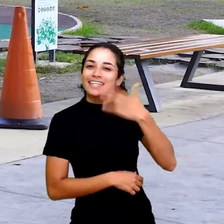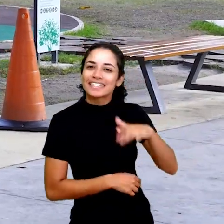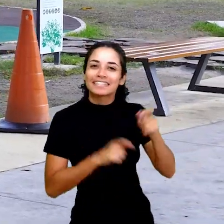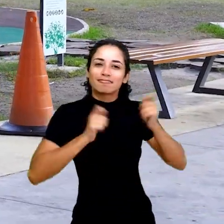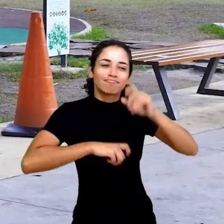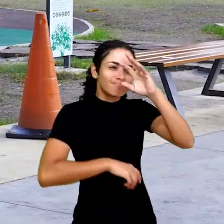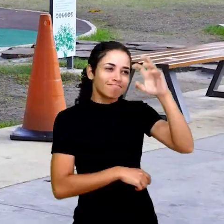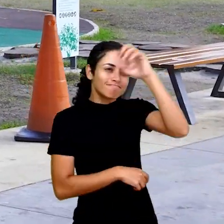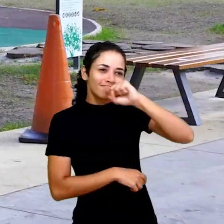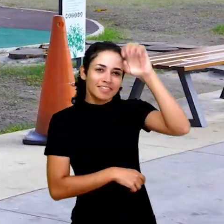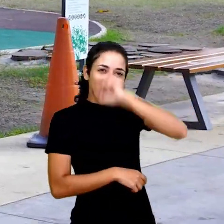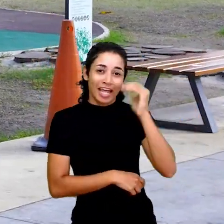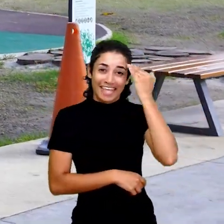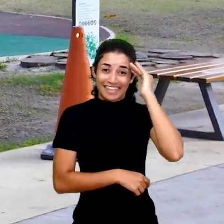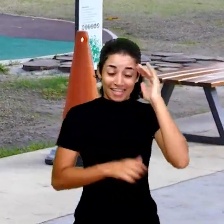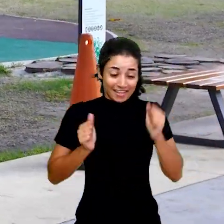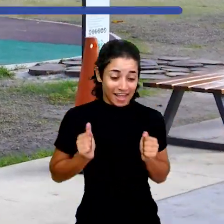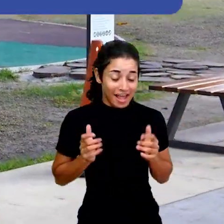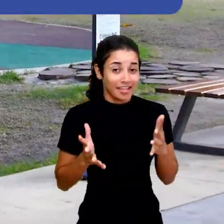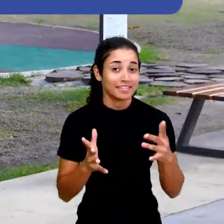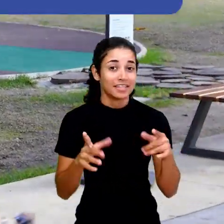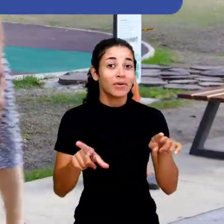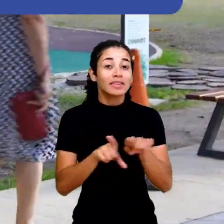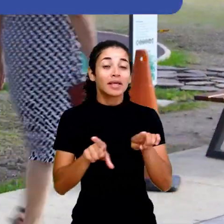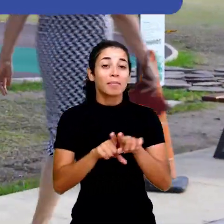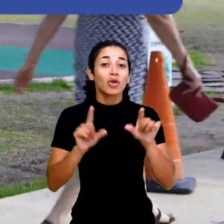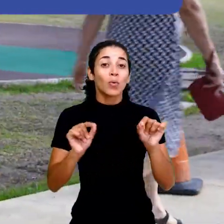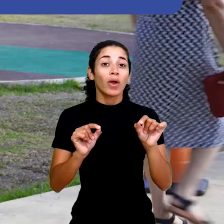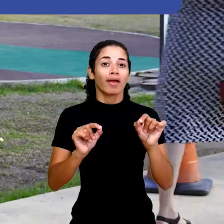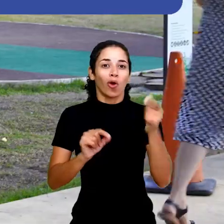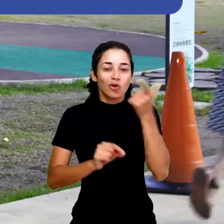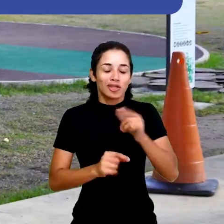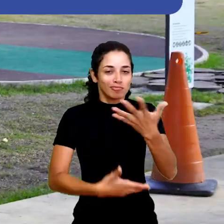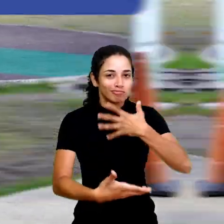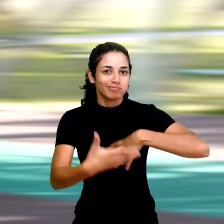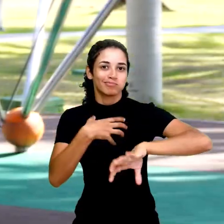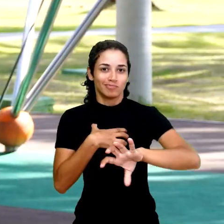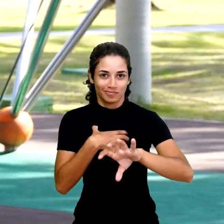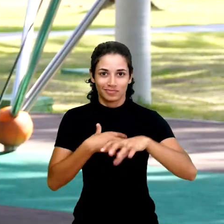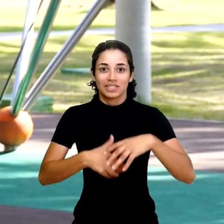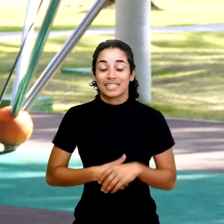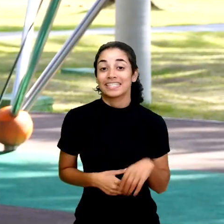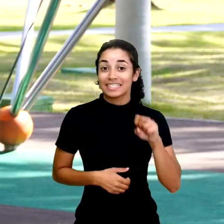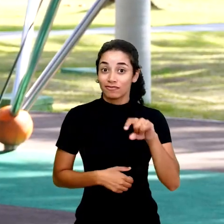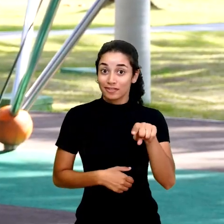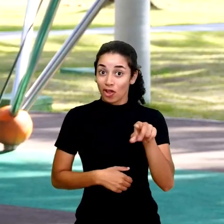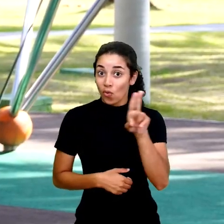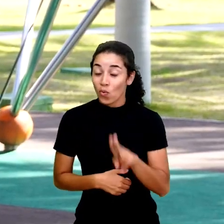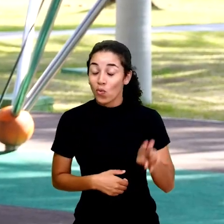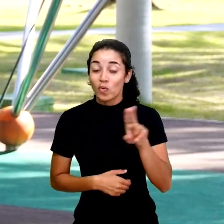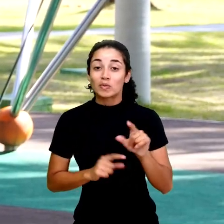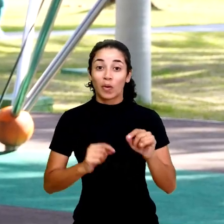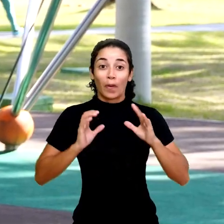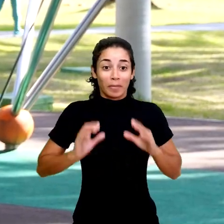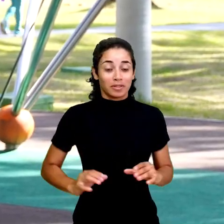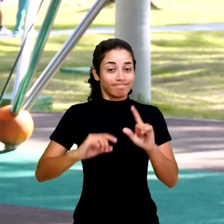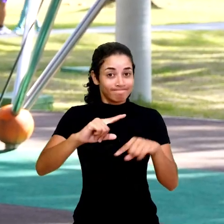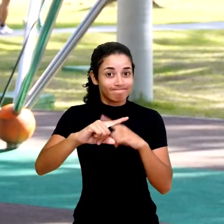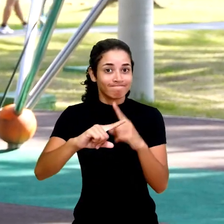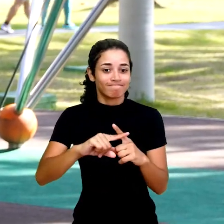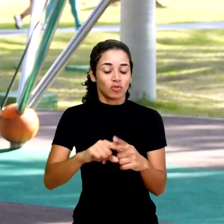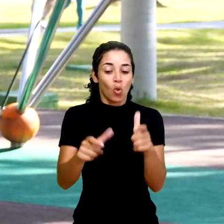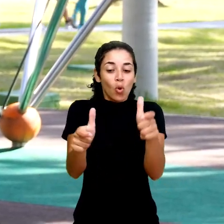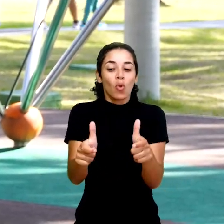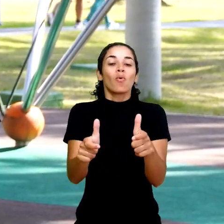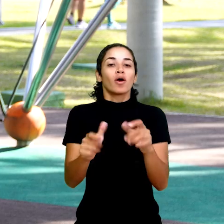crianças aprendem a entender suas ações e a desenvolver empatia. Ao usarmos a disciplina positiva, criamos